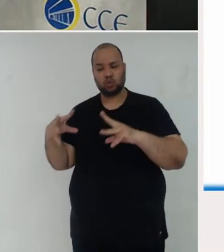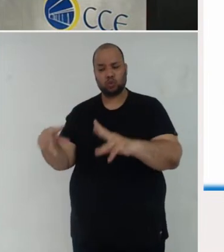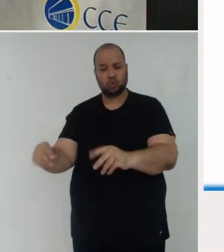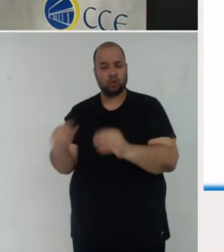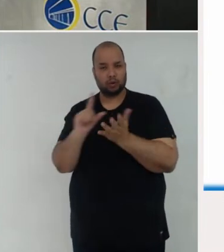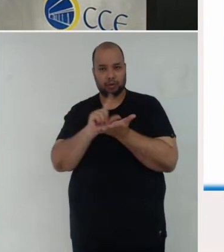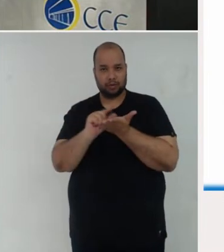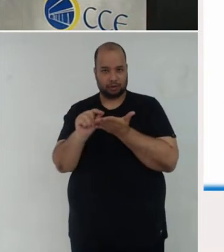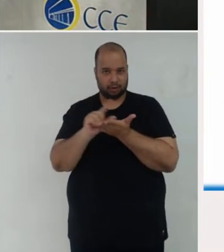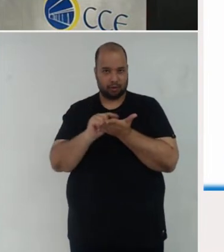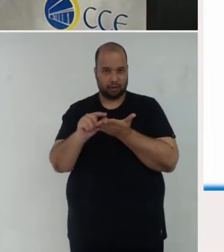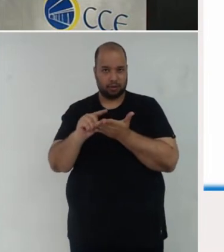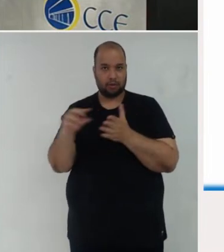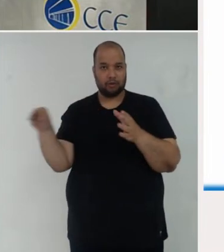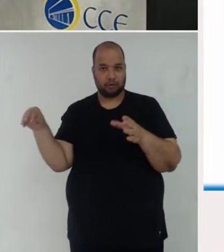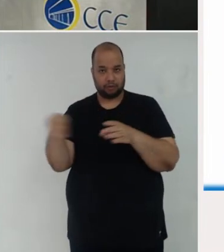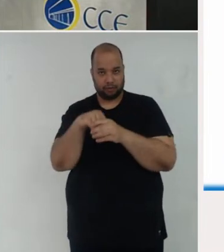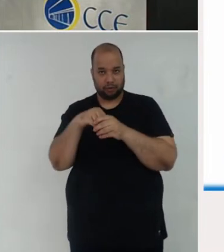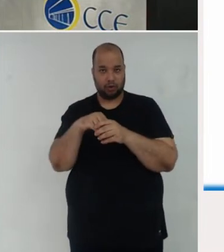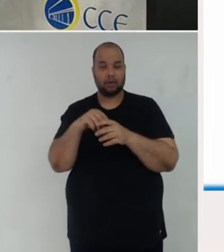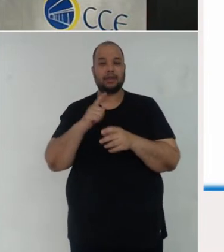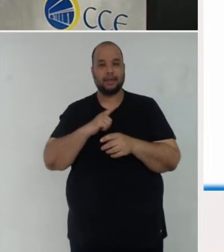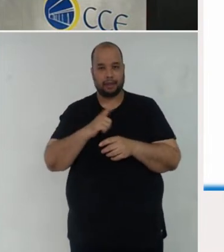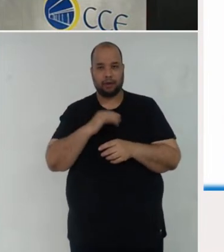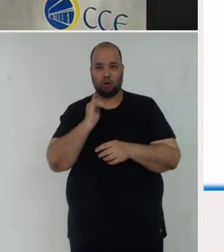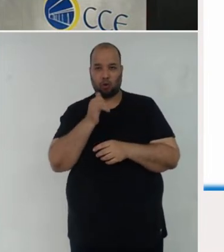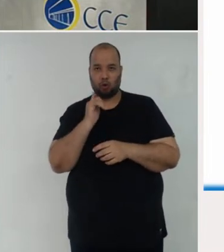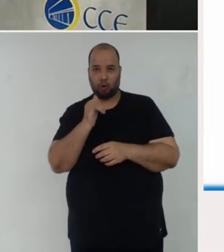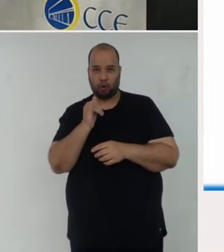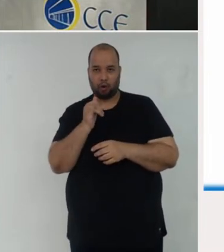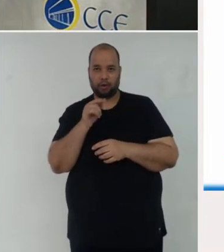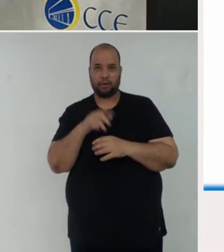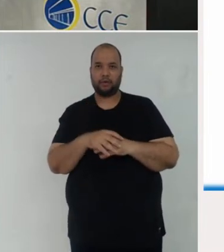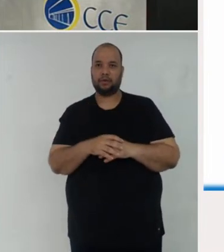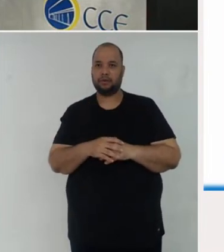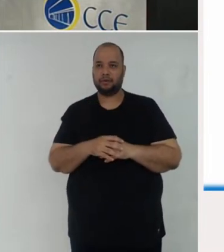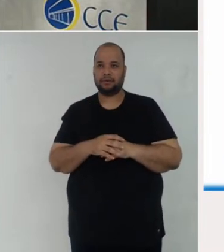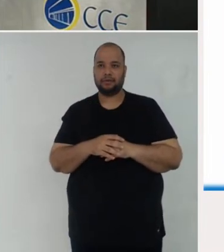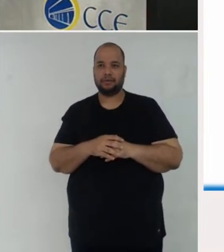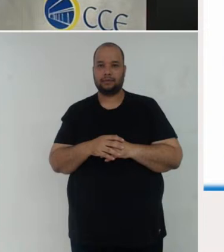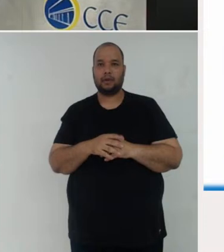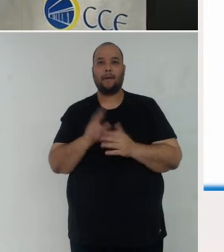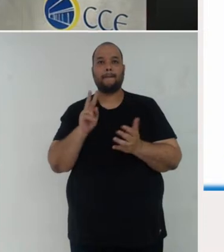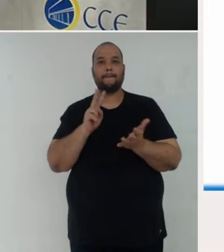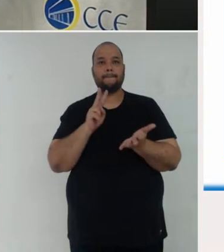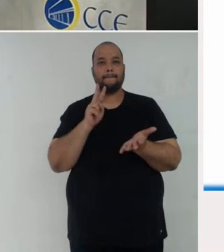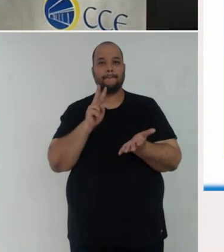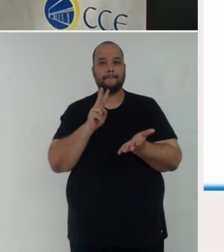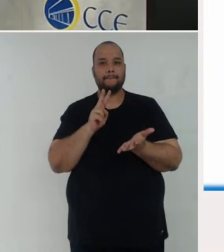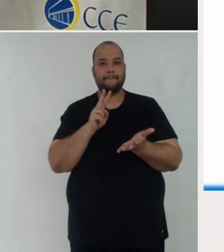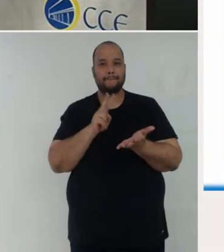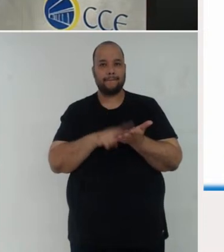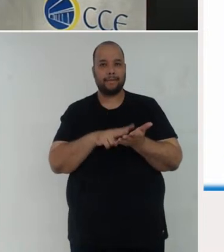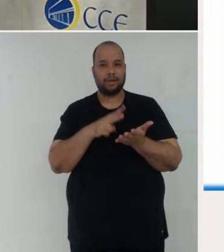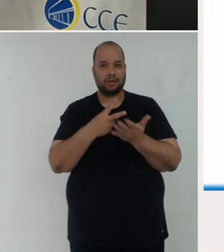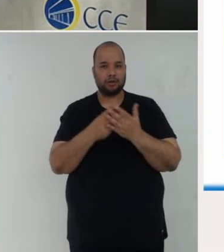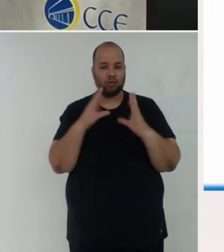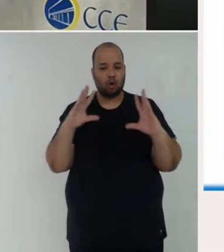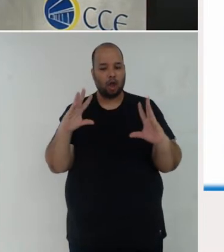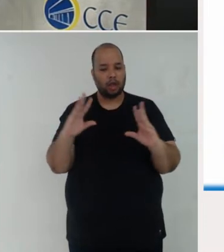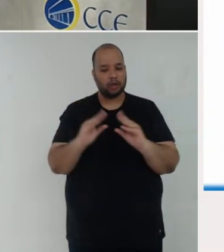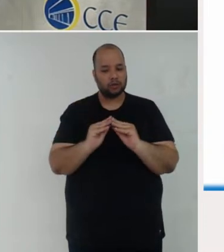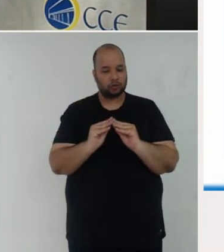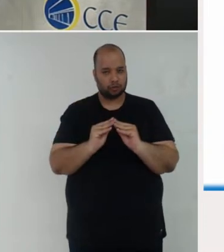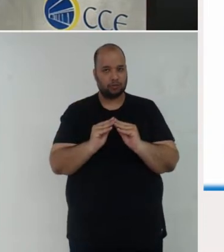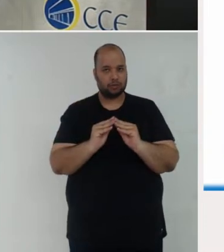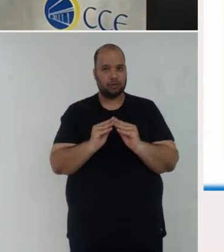artigos que fazem parte, eles contam com uma abridged version, uma tradução sintética para Libras, feita por